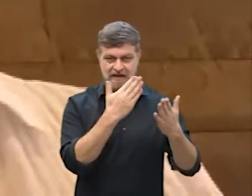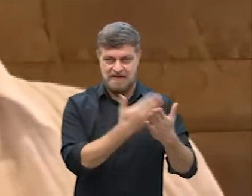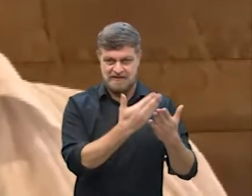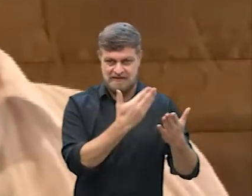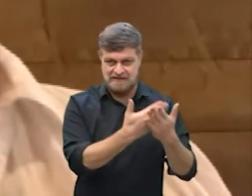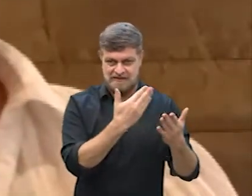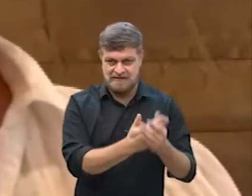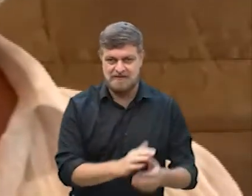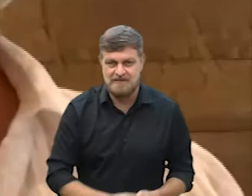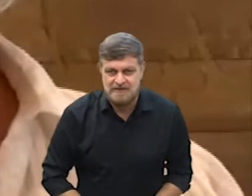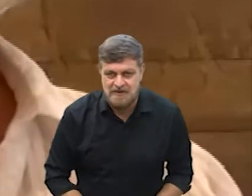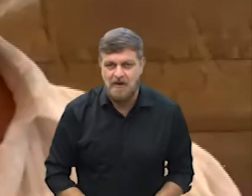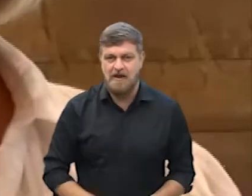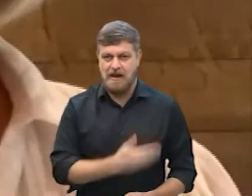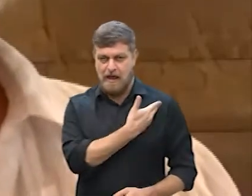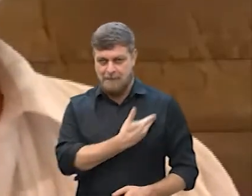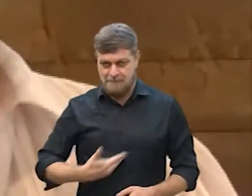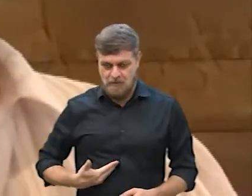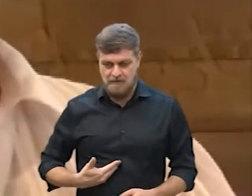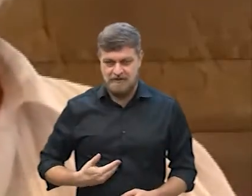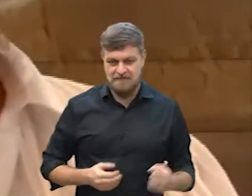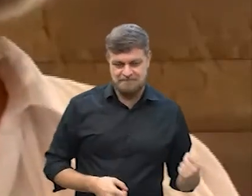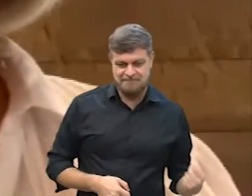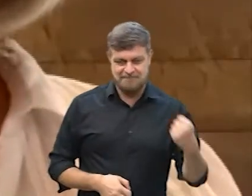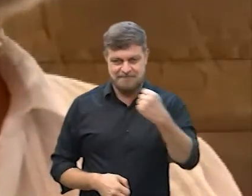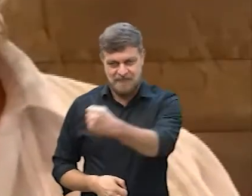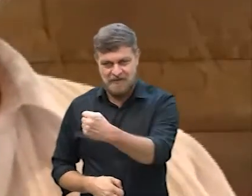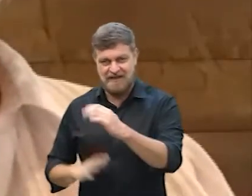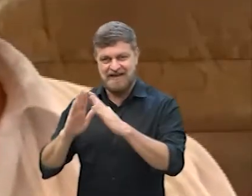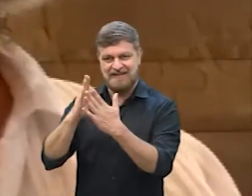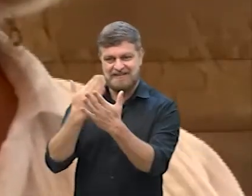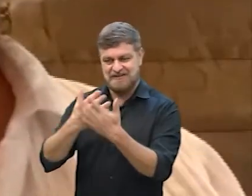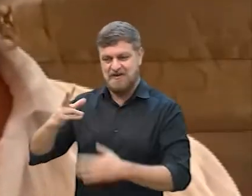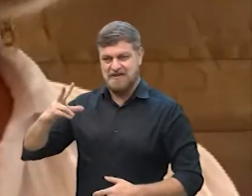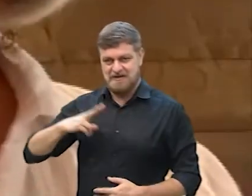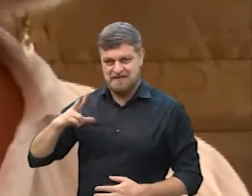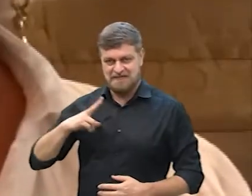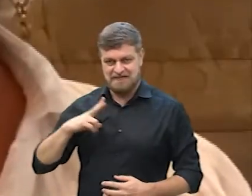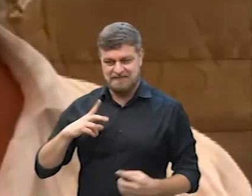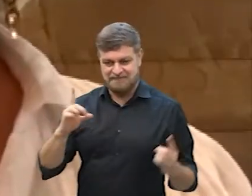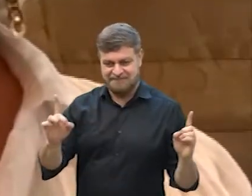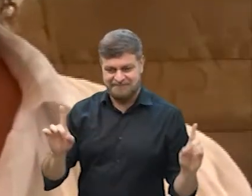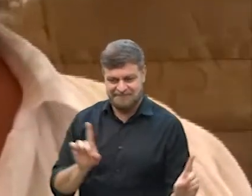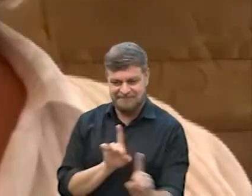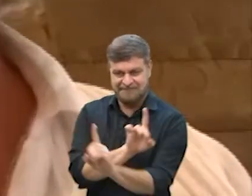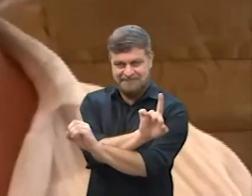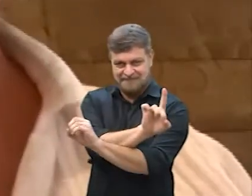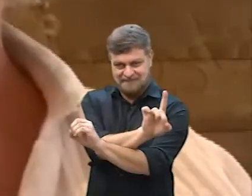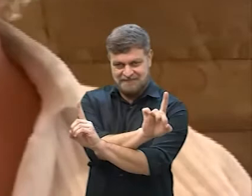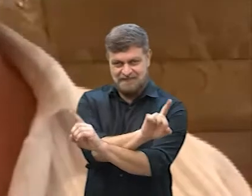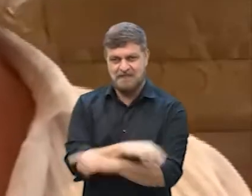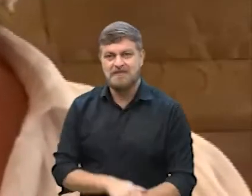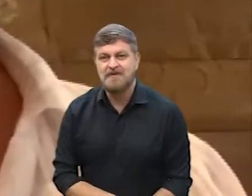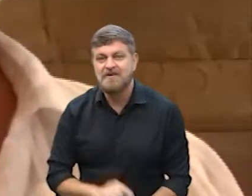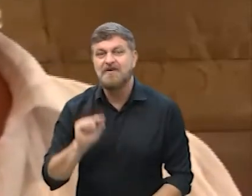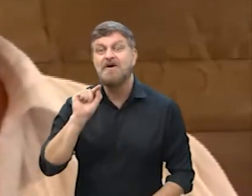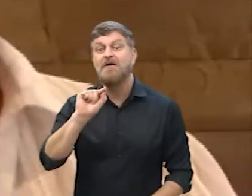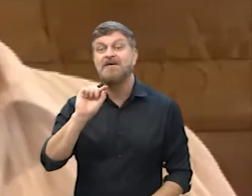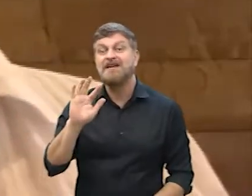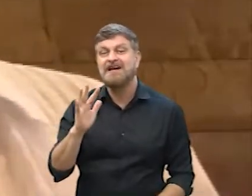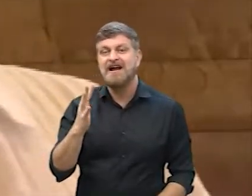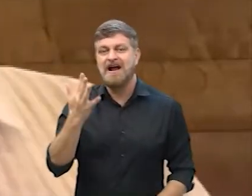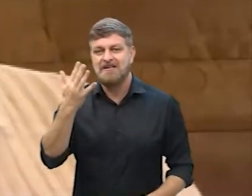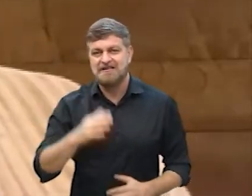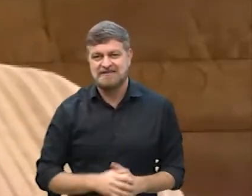no cenário daquele aluno com privilégios em uma família de escola que pode frequentar a escola